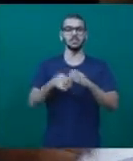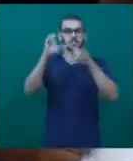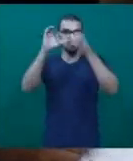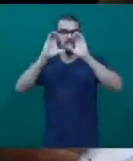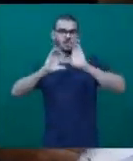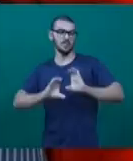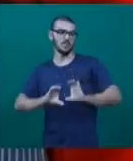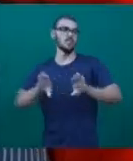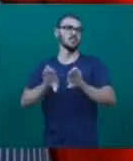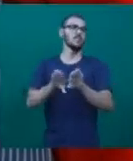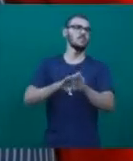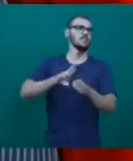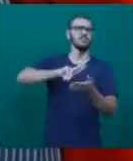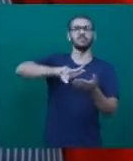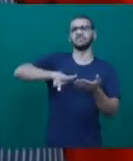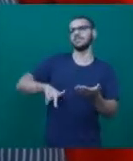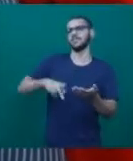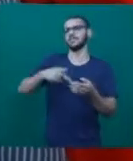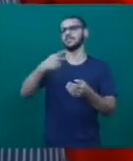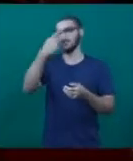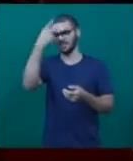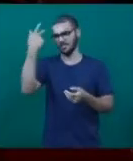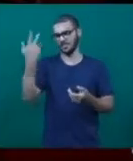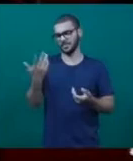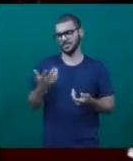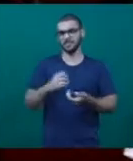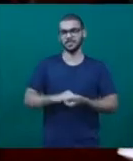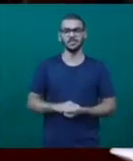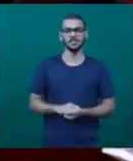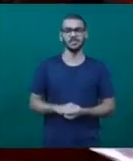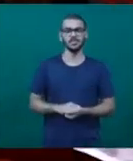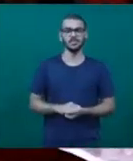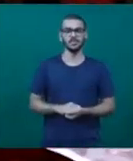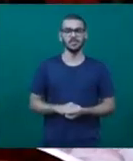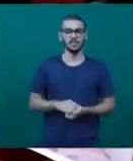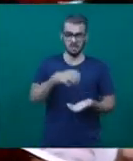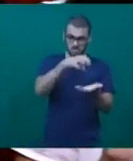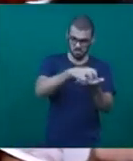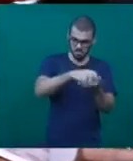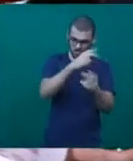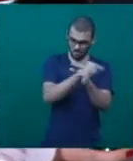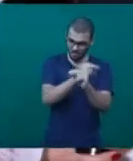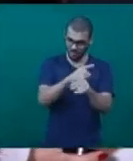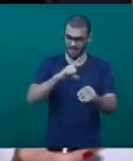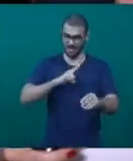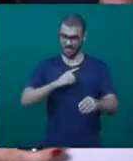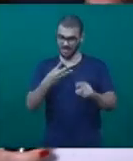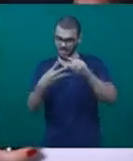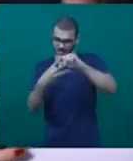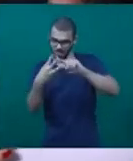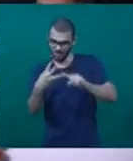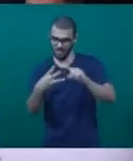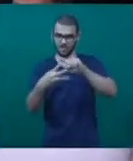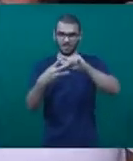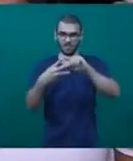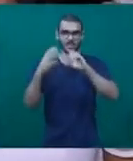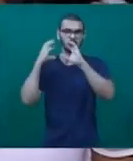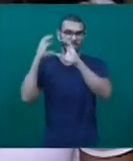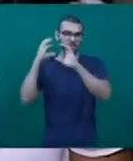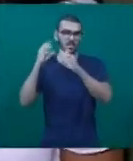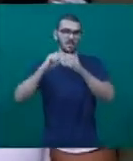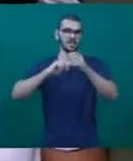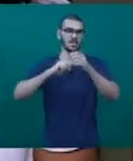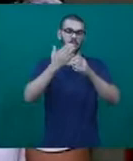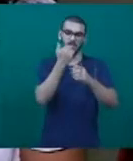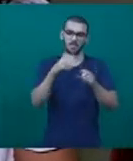coordenadores de cursos e outras autoridades. O campus da UFO aqui em Patos de Minas oferece 3 cursos, Engenharia de Alimentos,